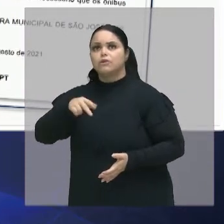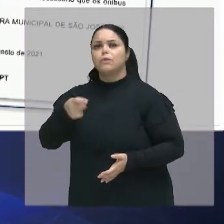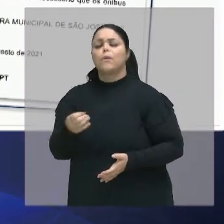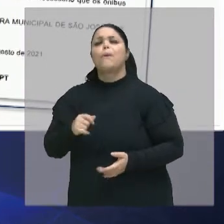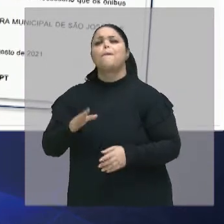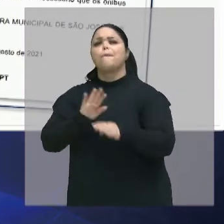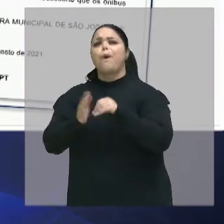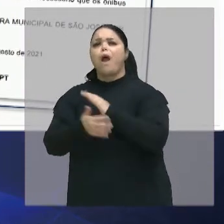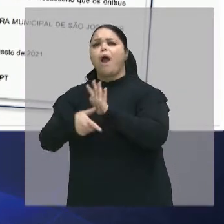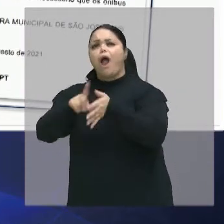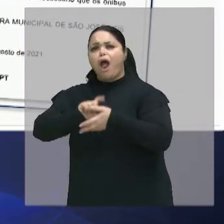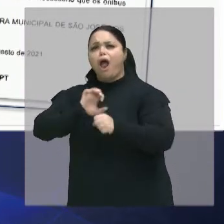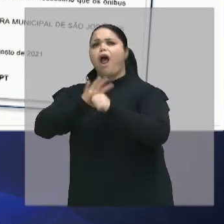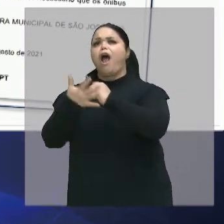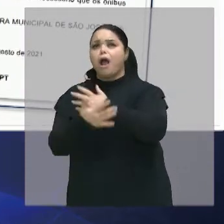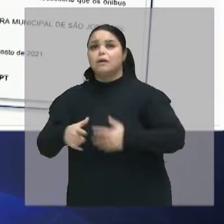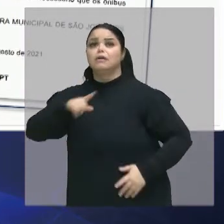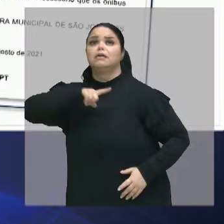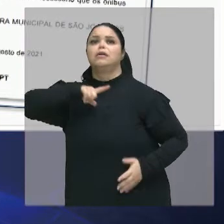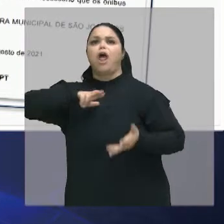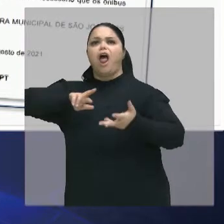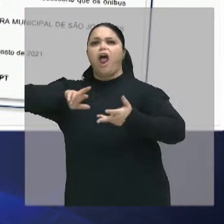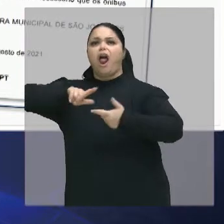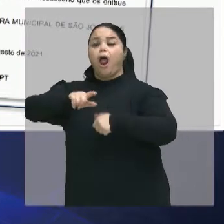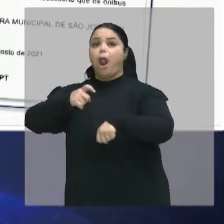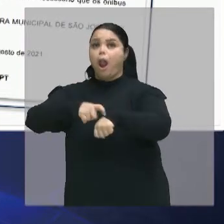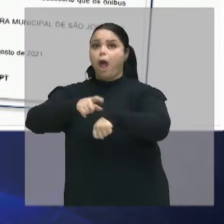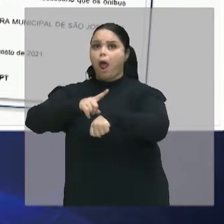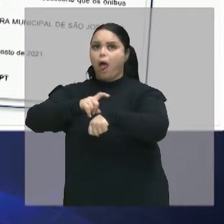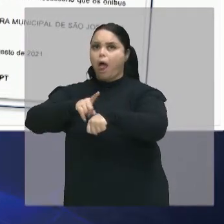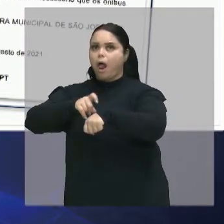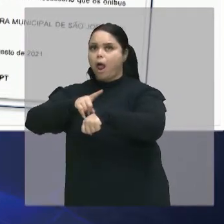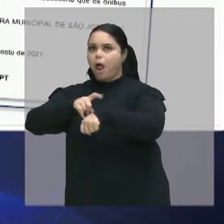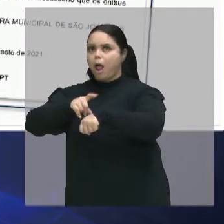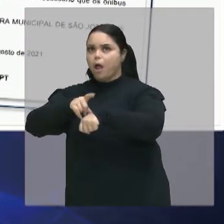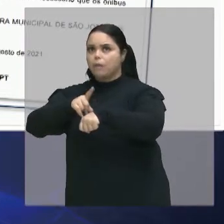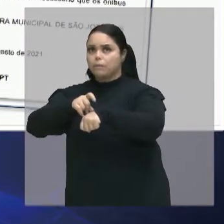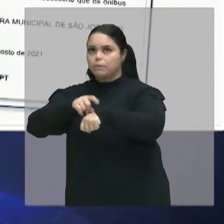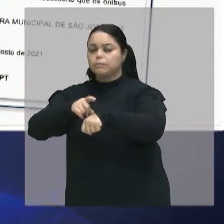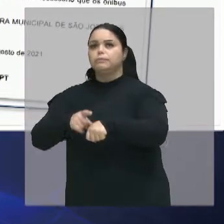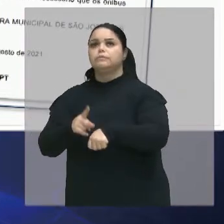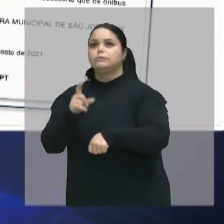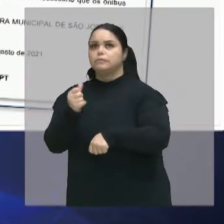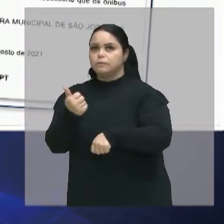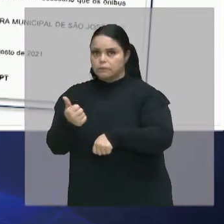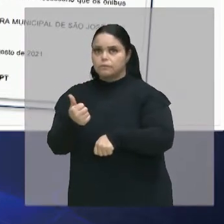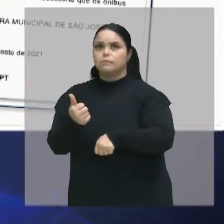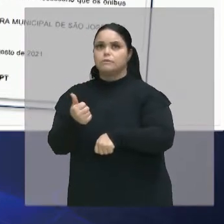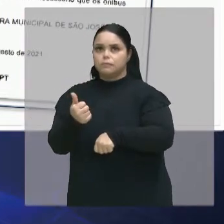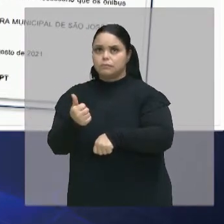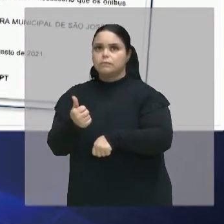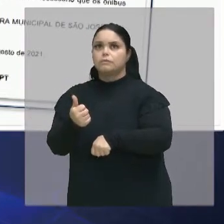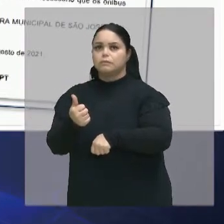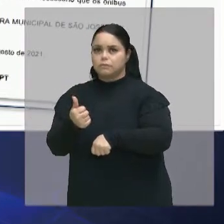pandemia nós tínhamos vários horários. Tinha o horário das 16h20,